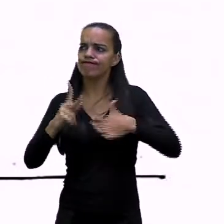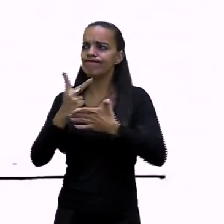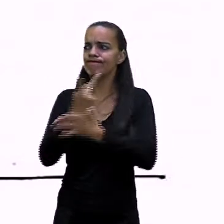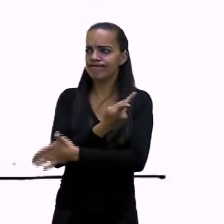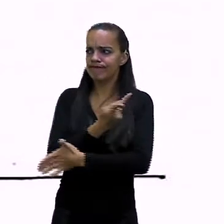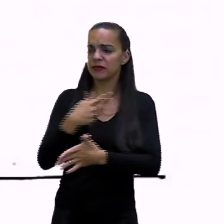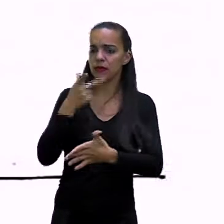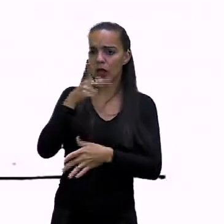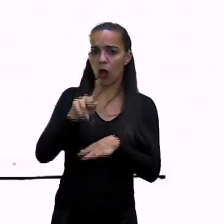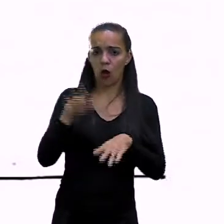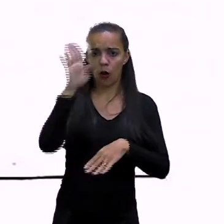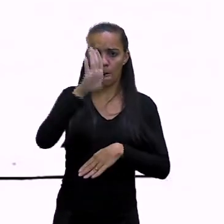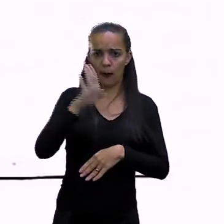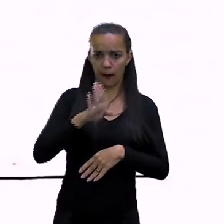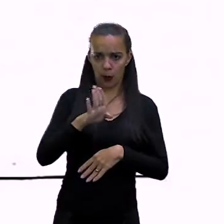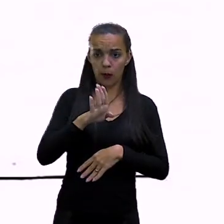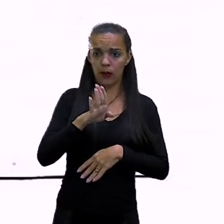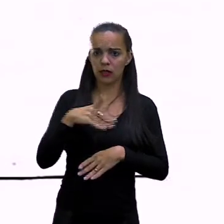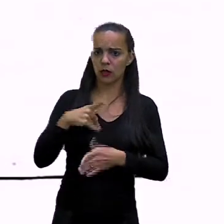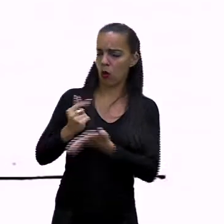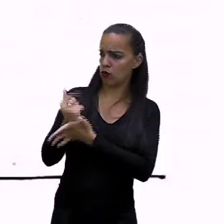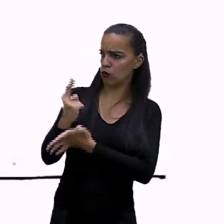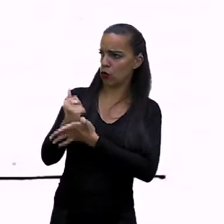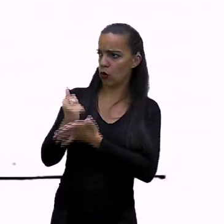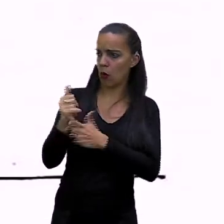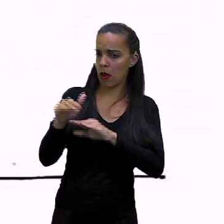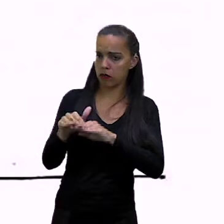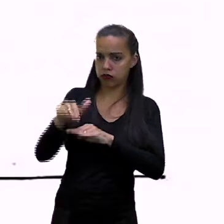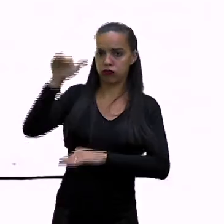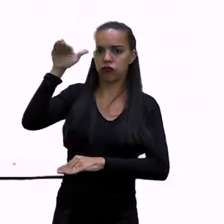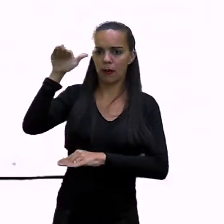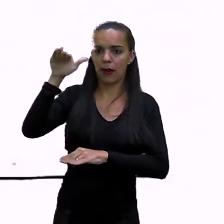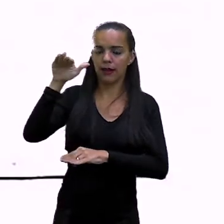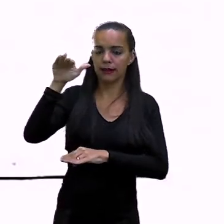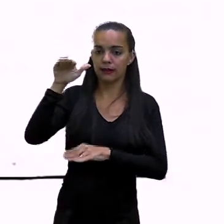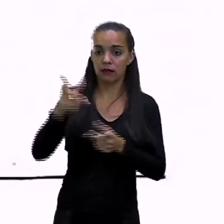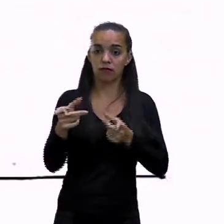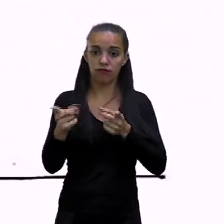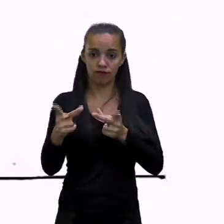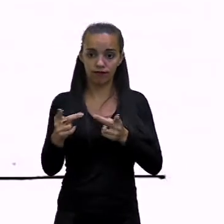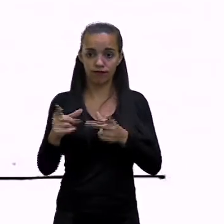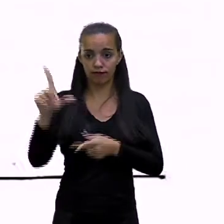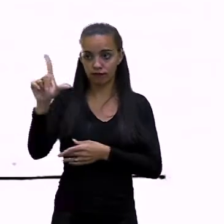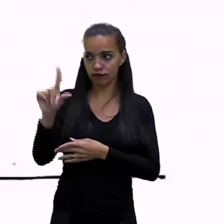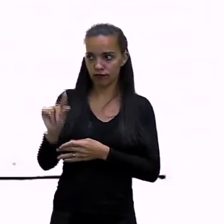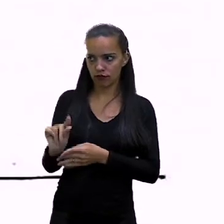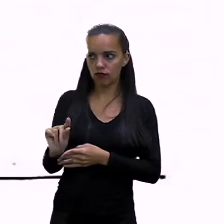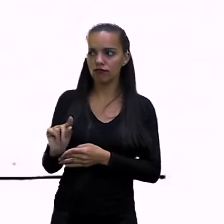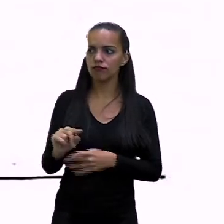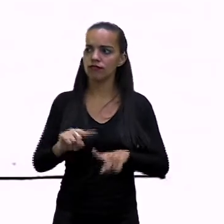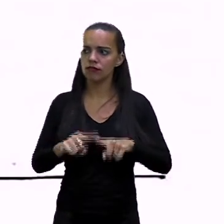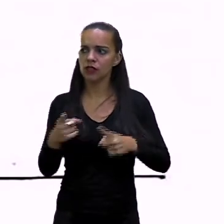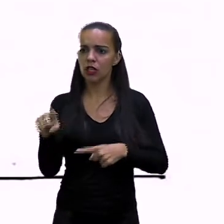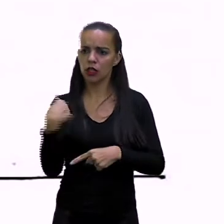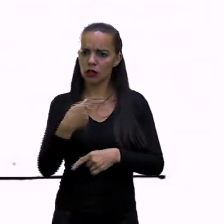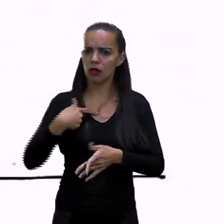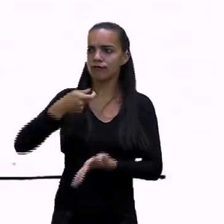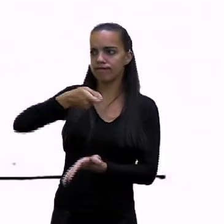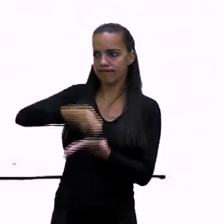compra mais e vende menos, ele vai fechar sempre no vermelho. E nós vamos ter que